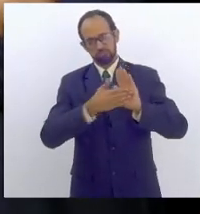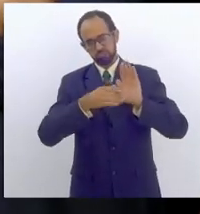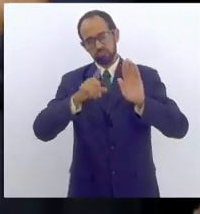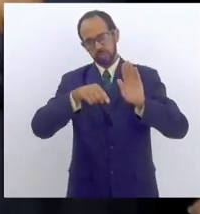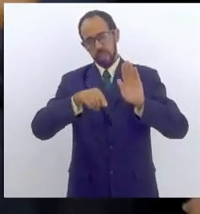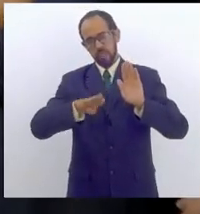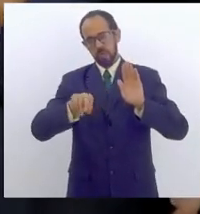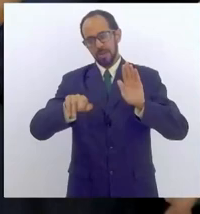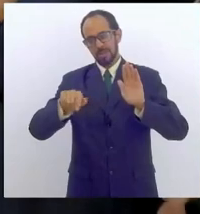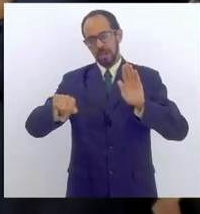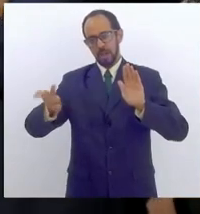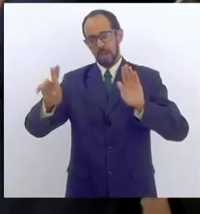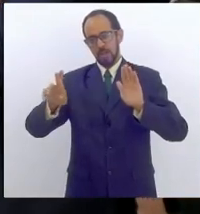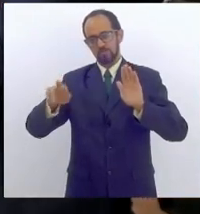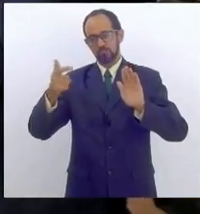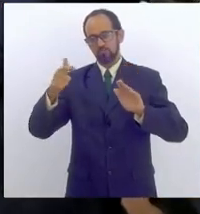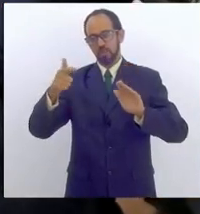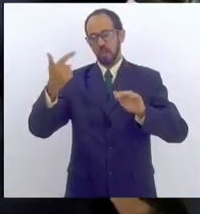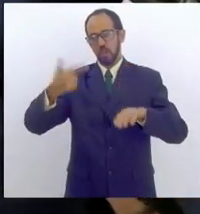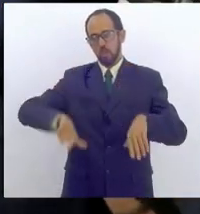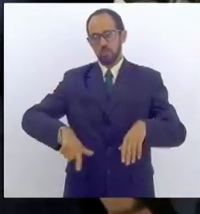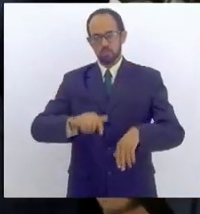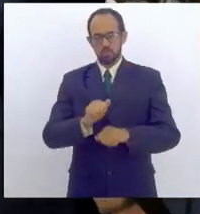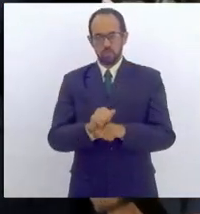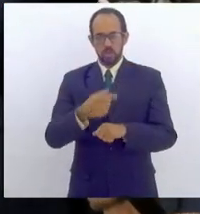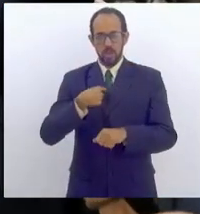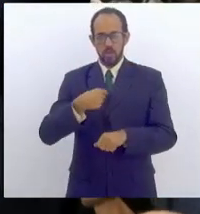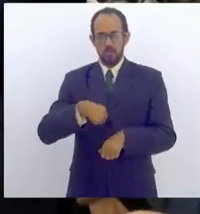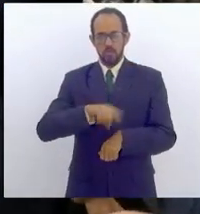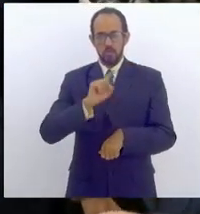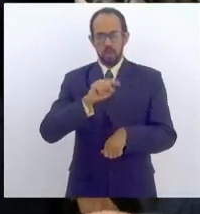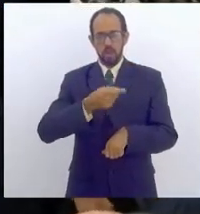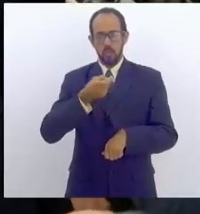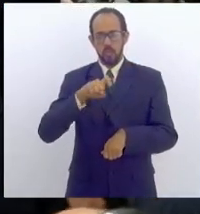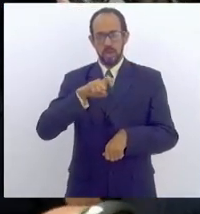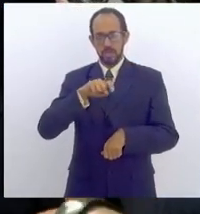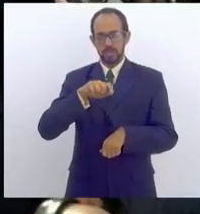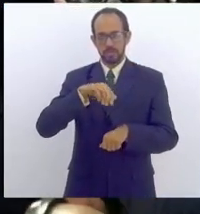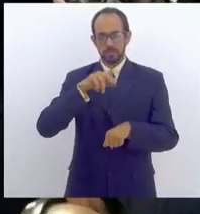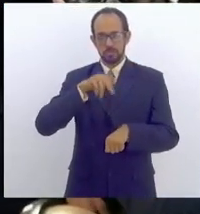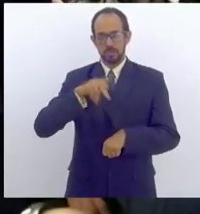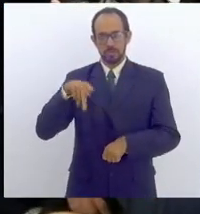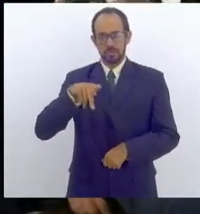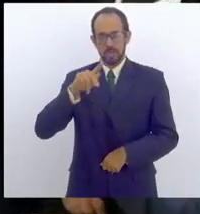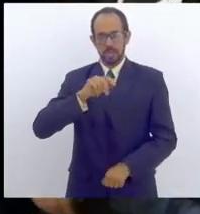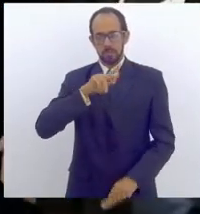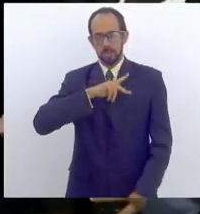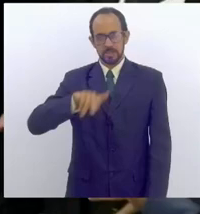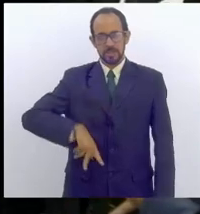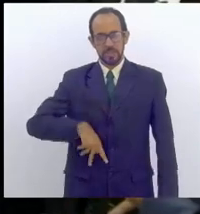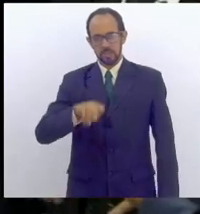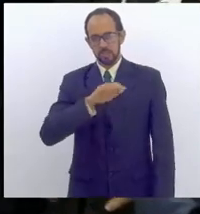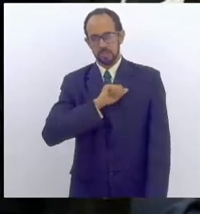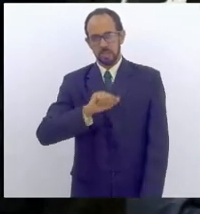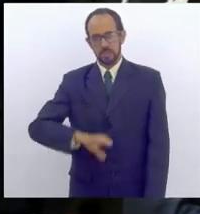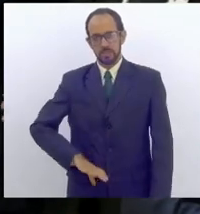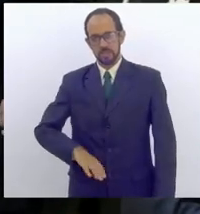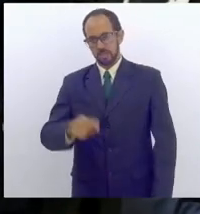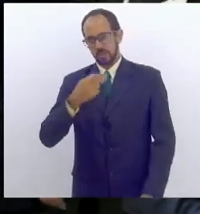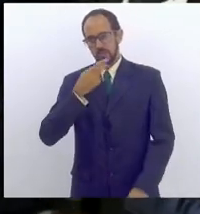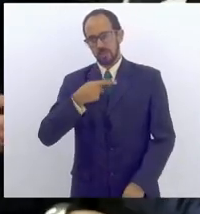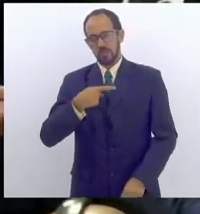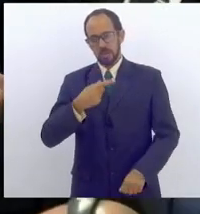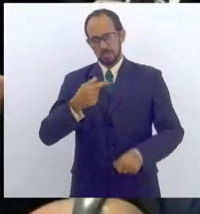candidato. Me dirigi ao presidente, ex-presidente André Siciliano, conversei com ele, ele ligou para o Bacelar e, através dessa